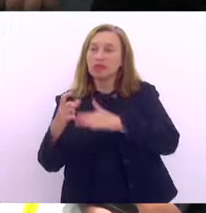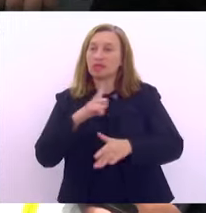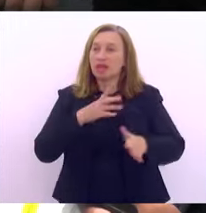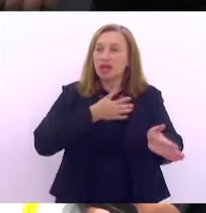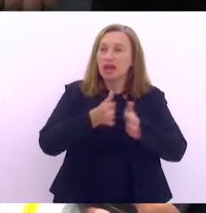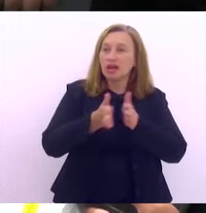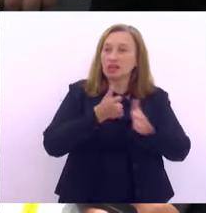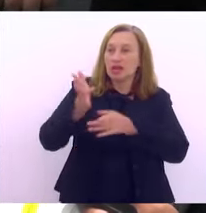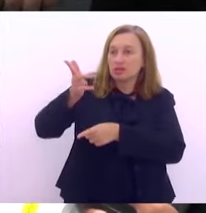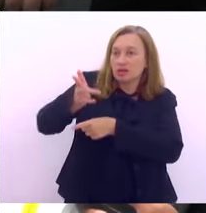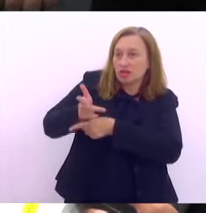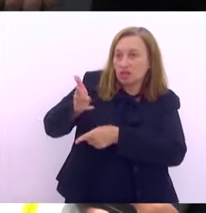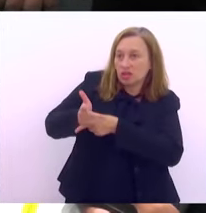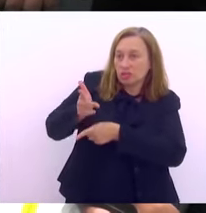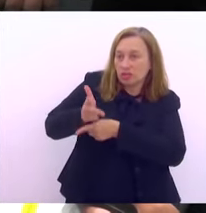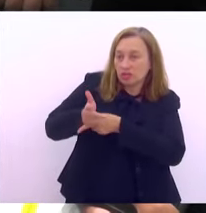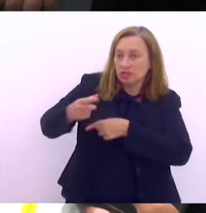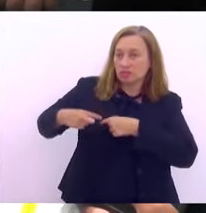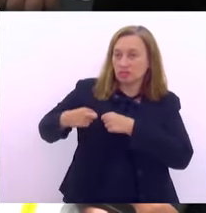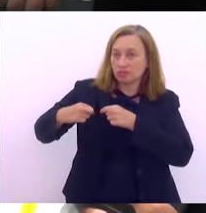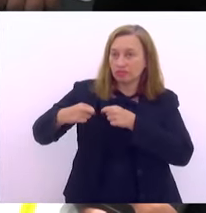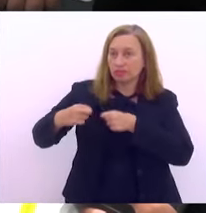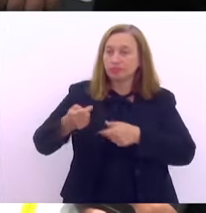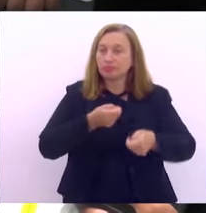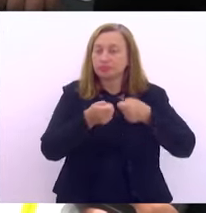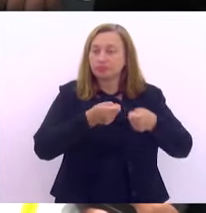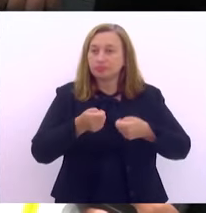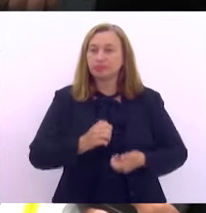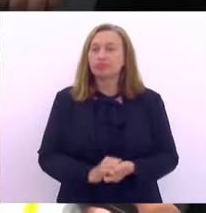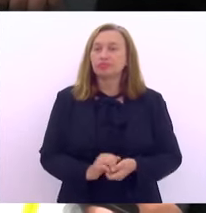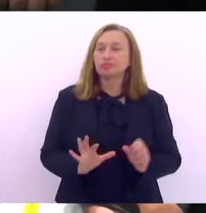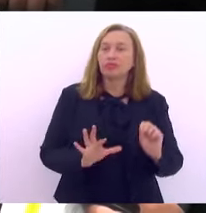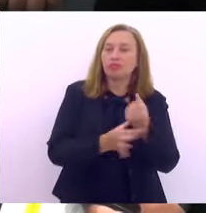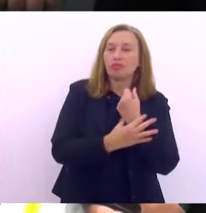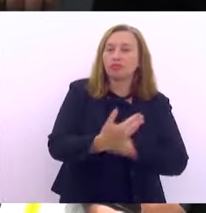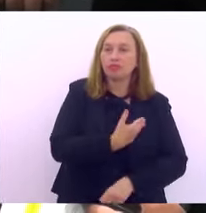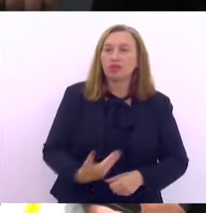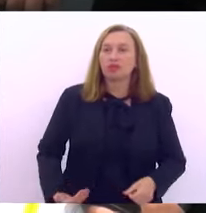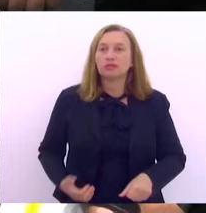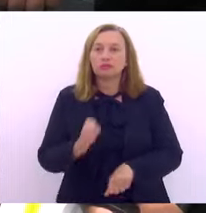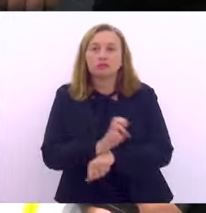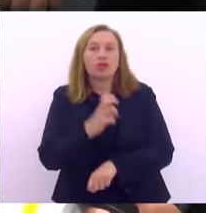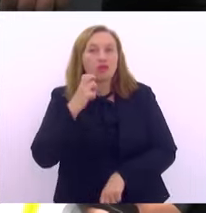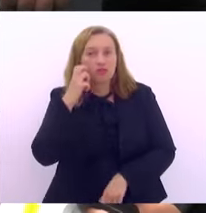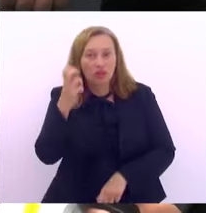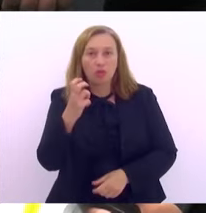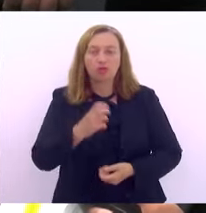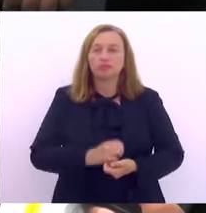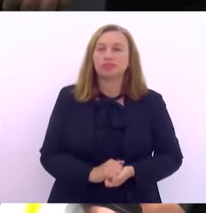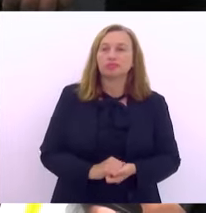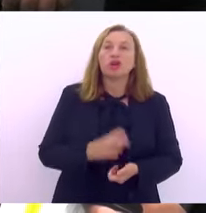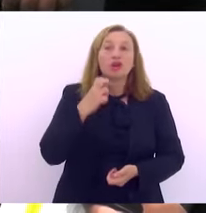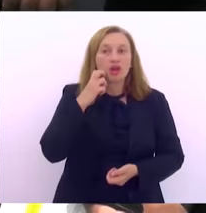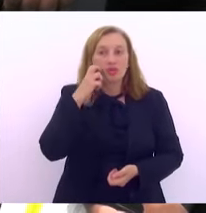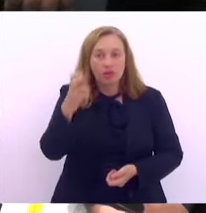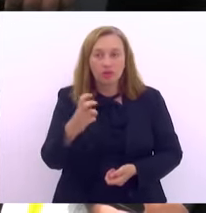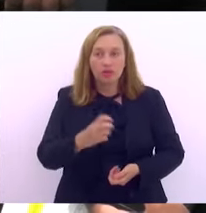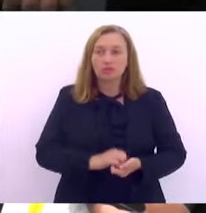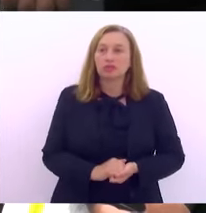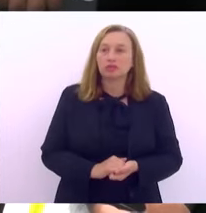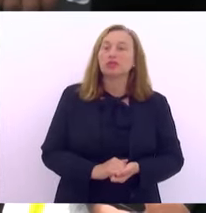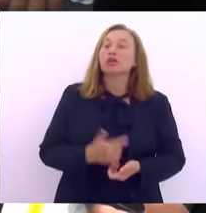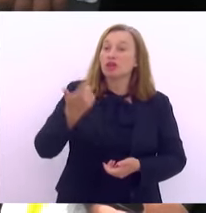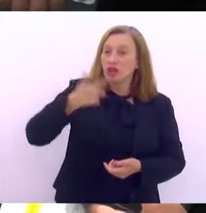câmeras de monitoramento. O que está acontecendo na segurança pública do nosso Estado é uma vergonha. É uma vergonha. E